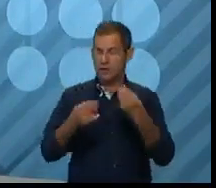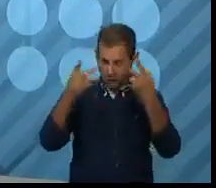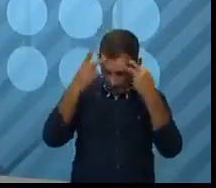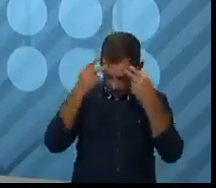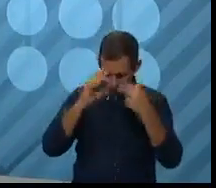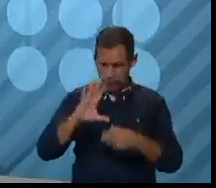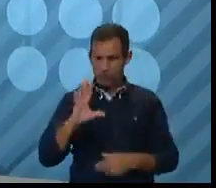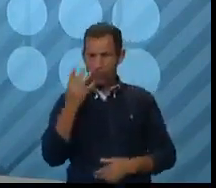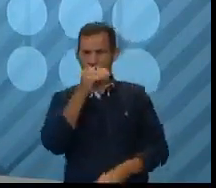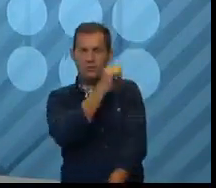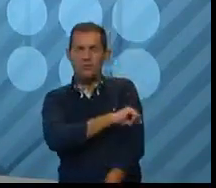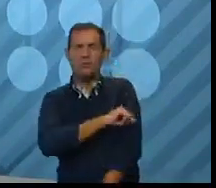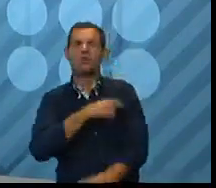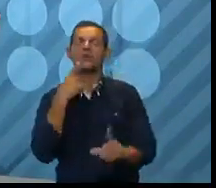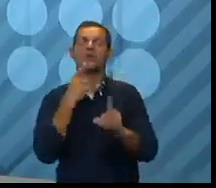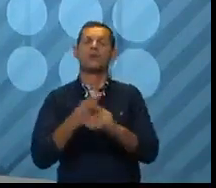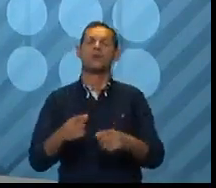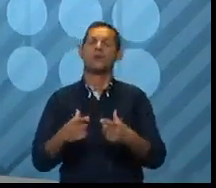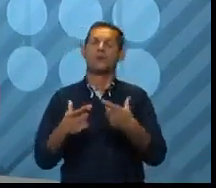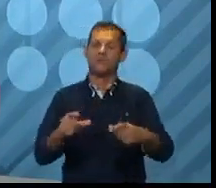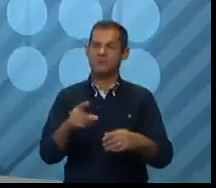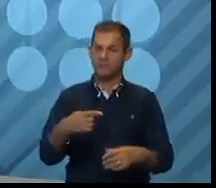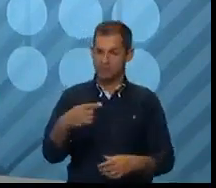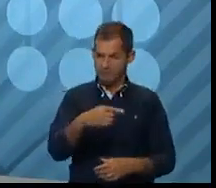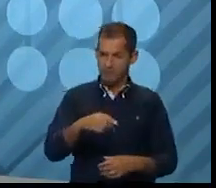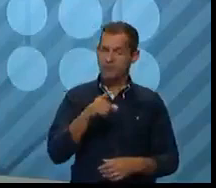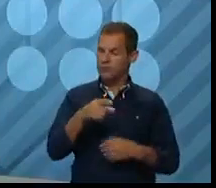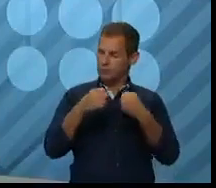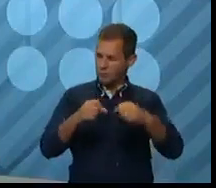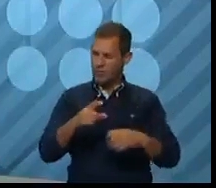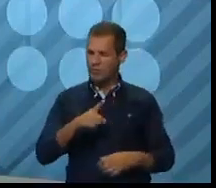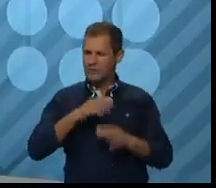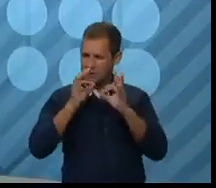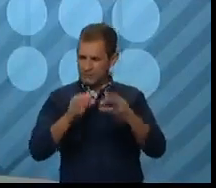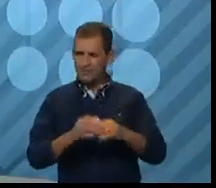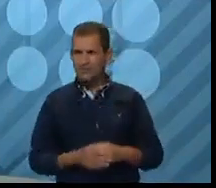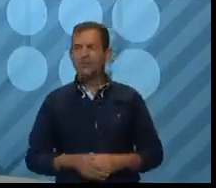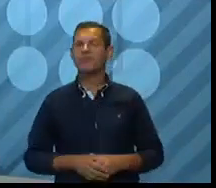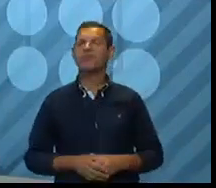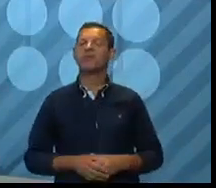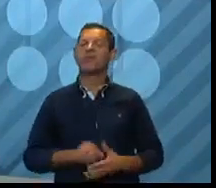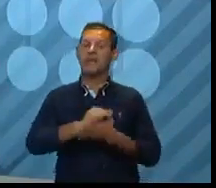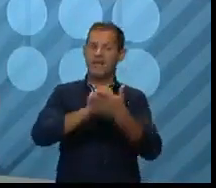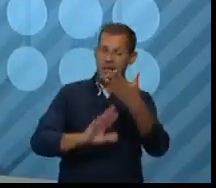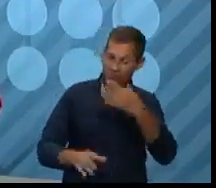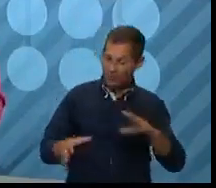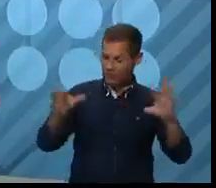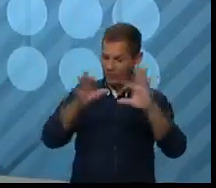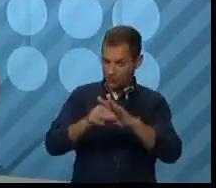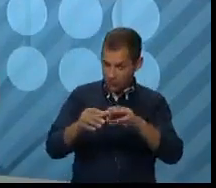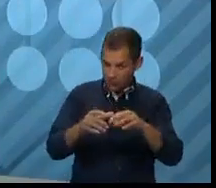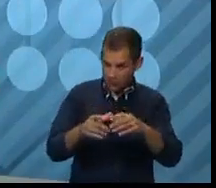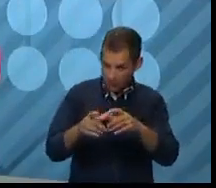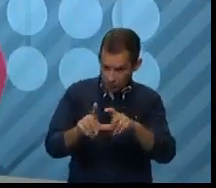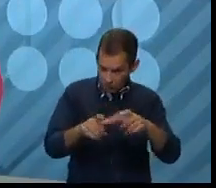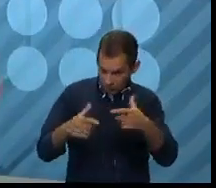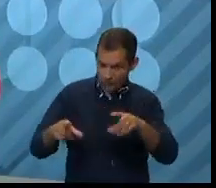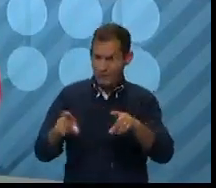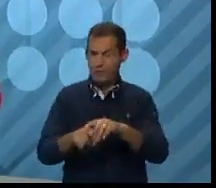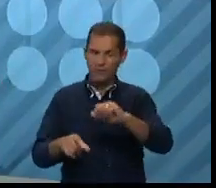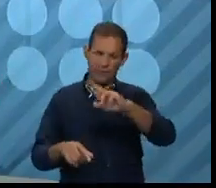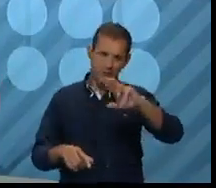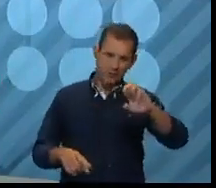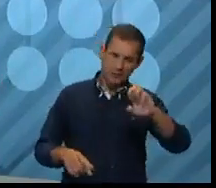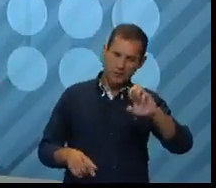comum do aluno encontrar área negativa. E você pode ter certeza que em exercícios que envolvem área e a área